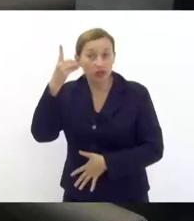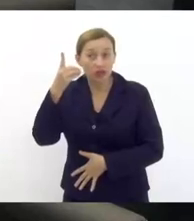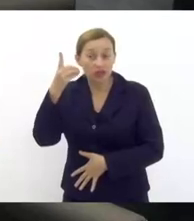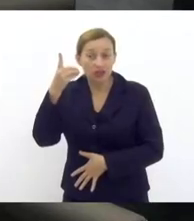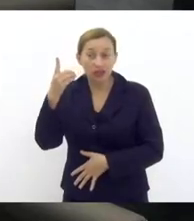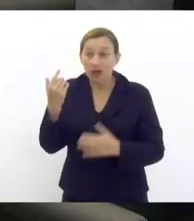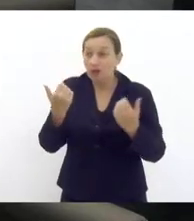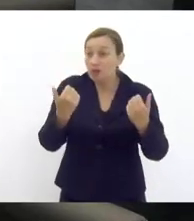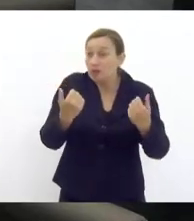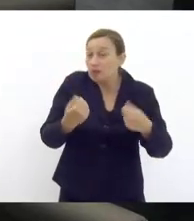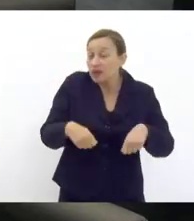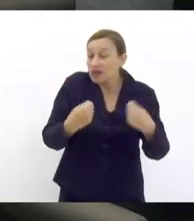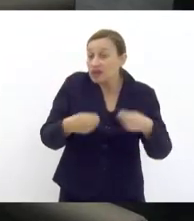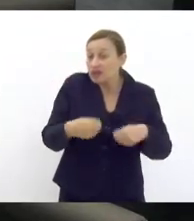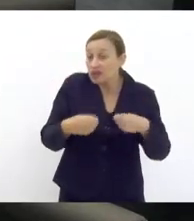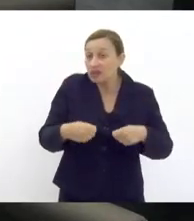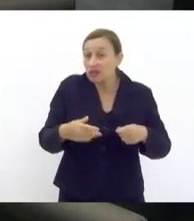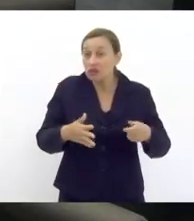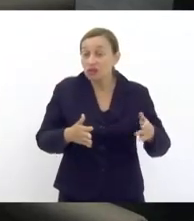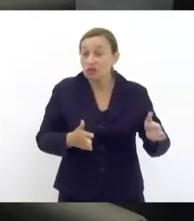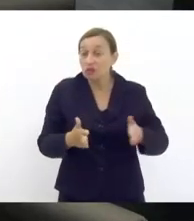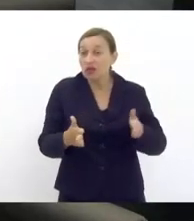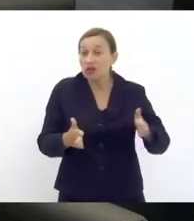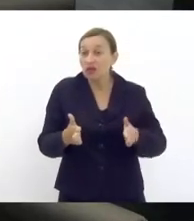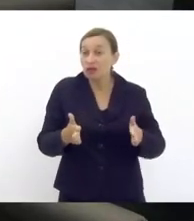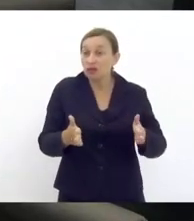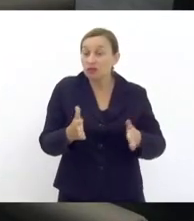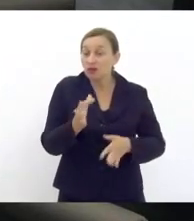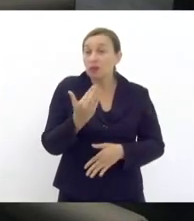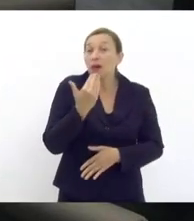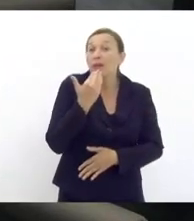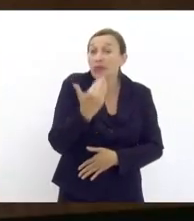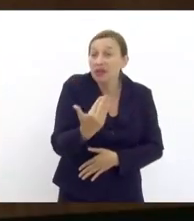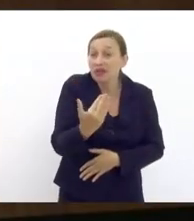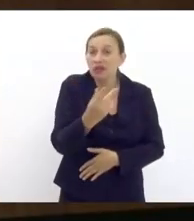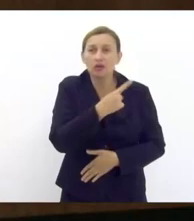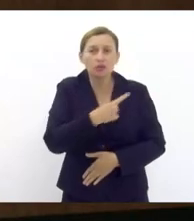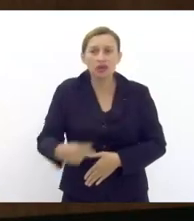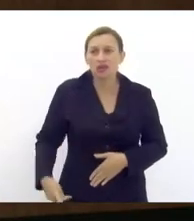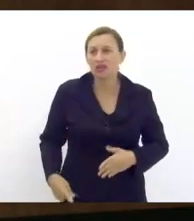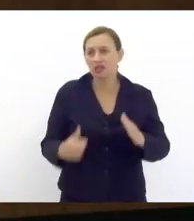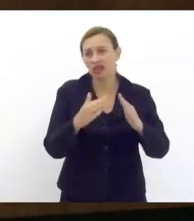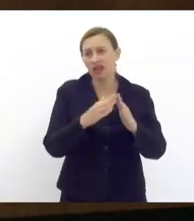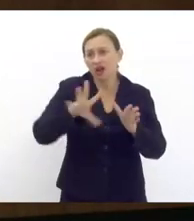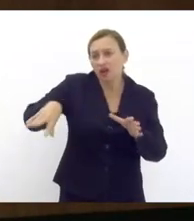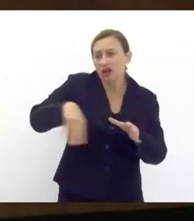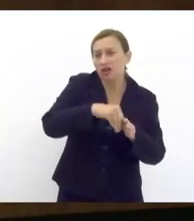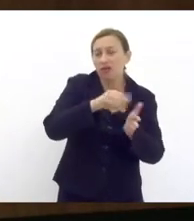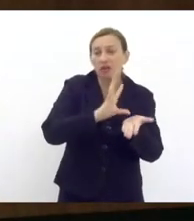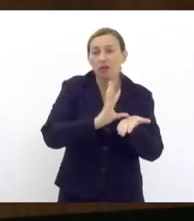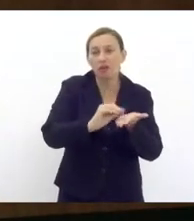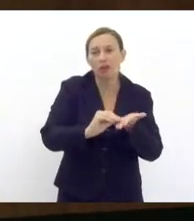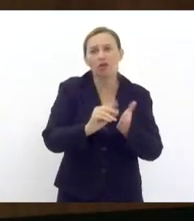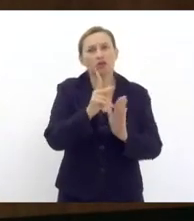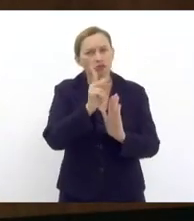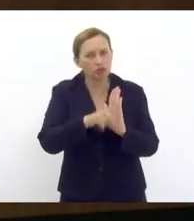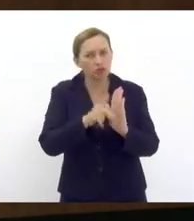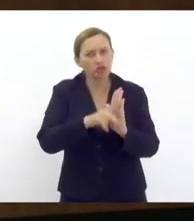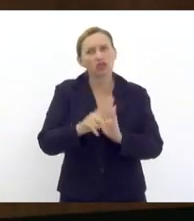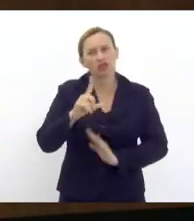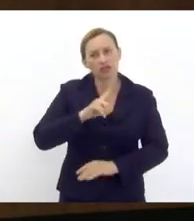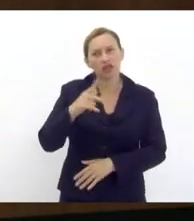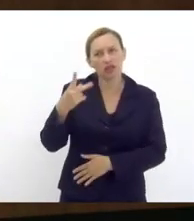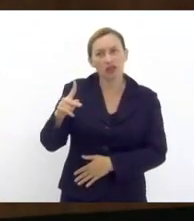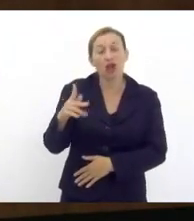precise desse expediente para pedir que o presidente da casa coloque em pauta os projetos que ele tem.